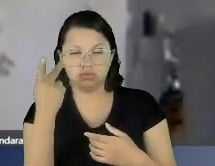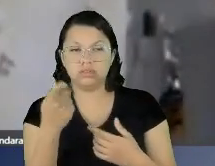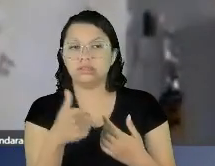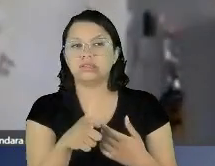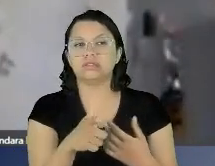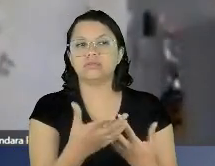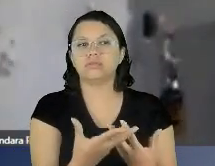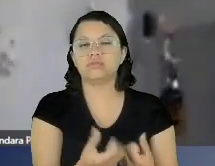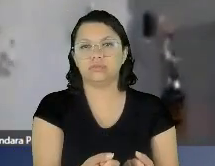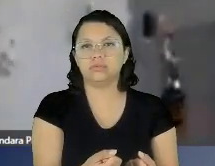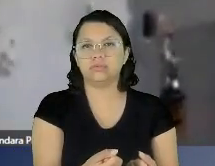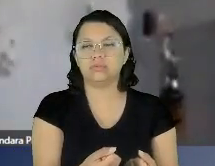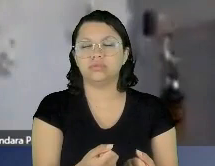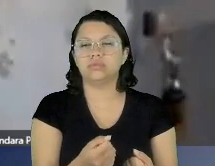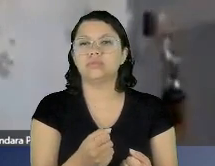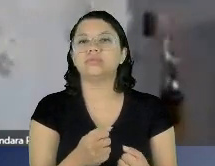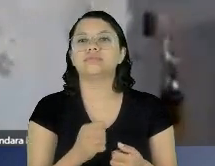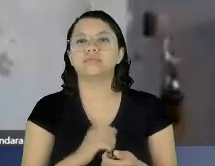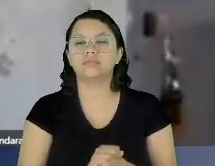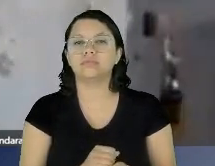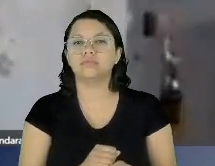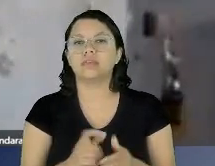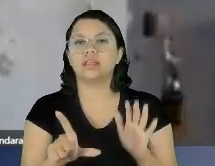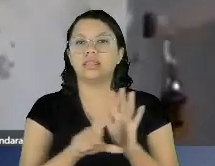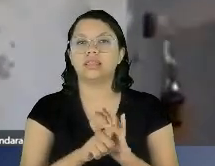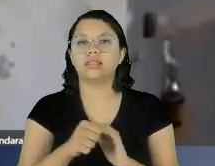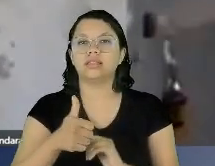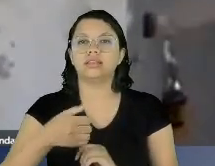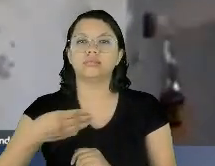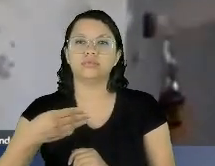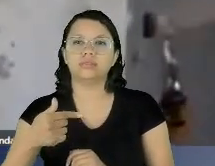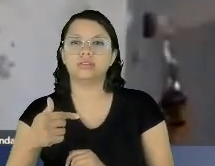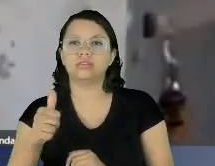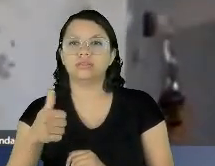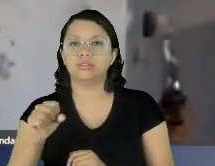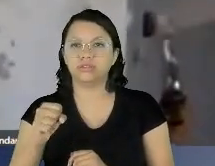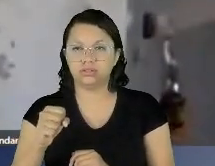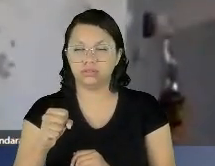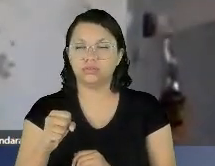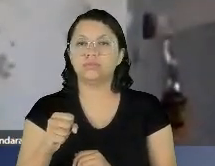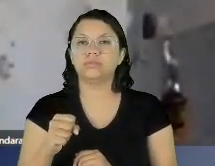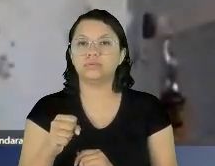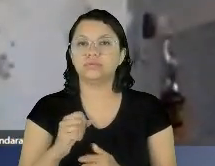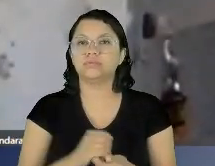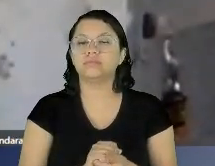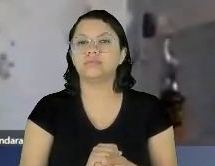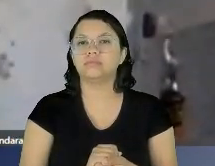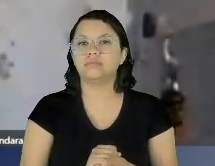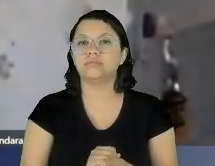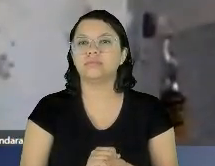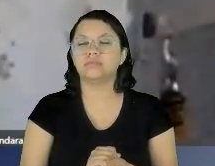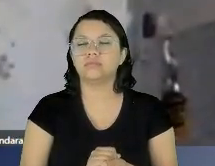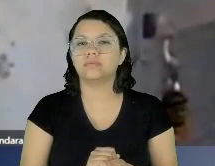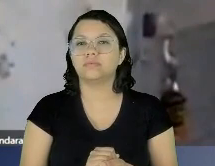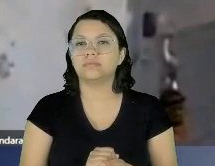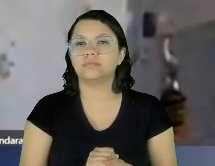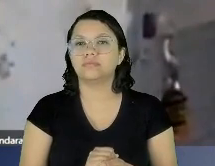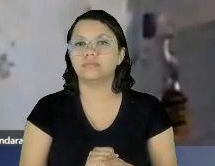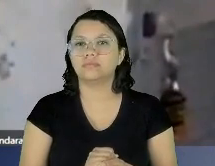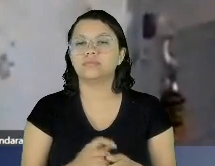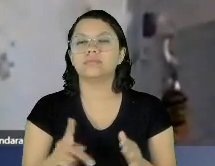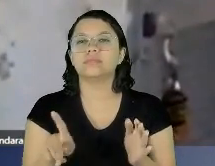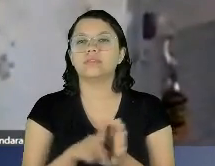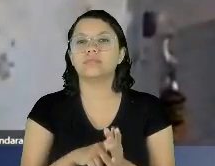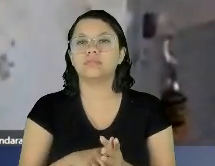Lei 13.718, de autoria da vereadora Vanessa Grazionte, do PCdoB do